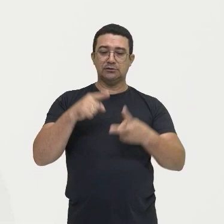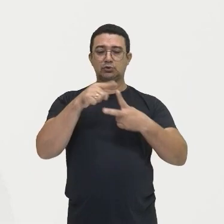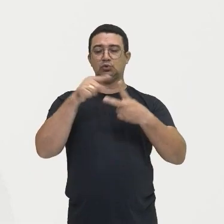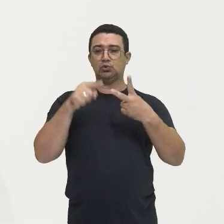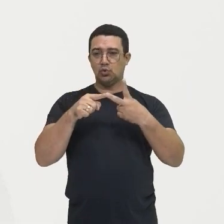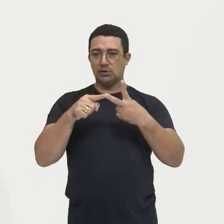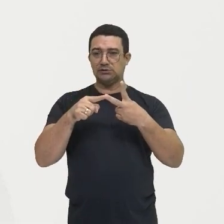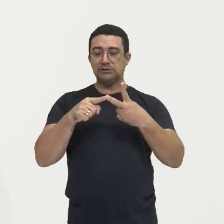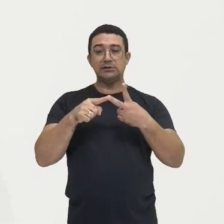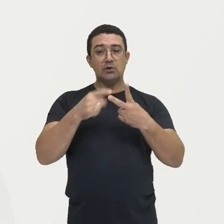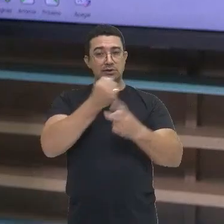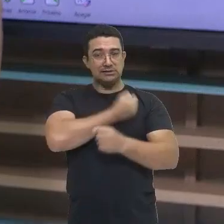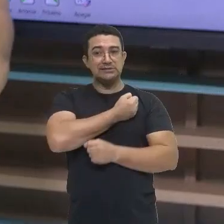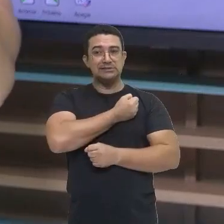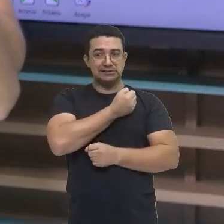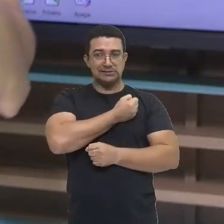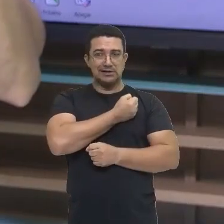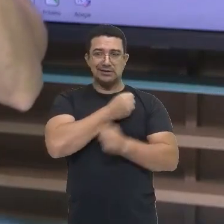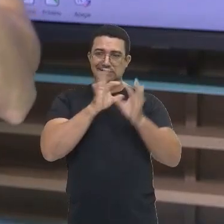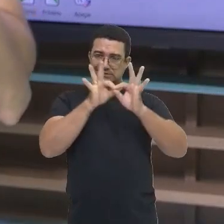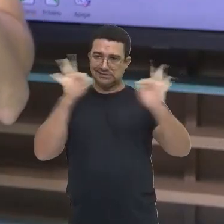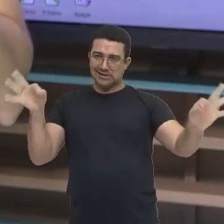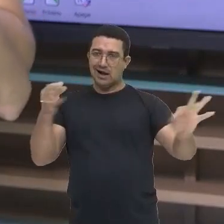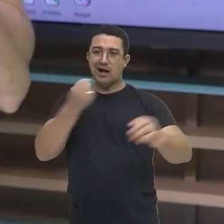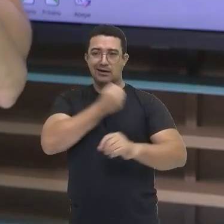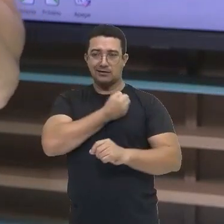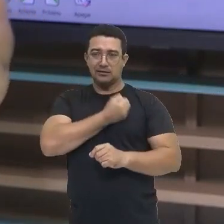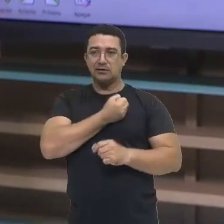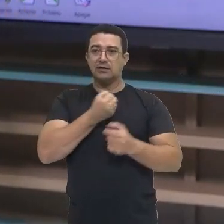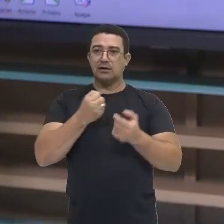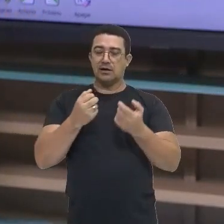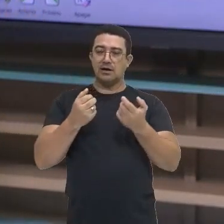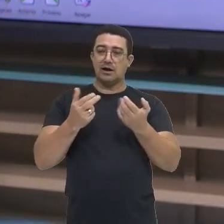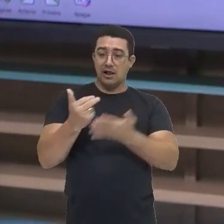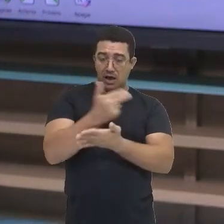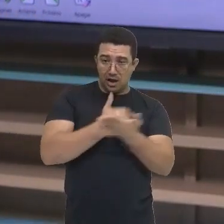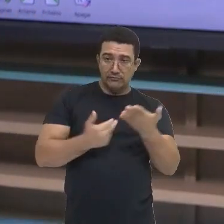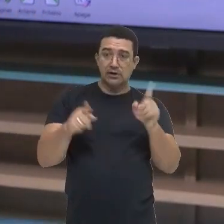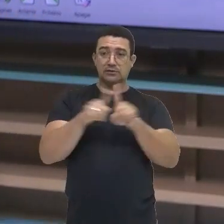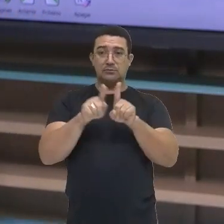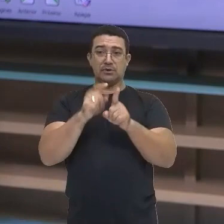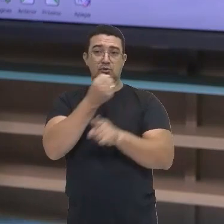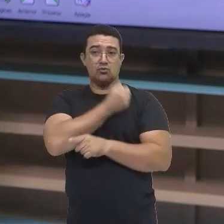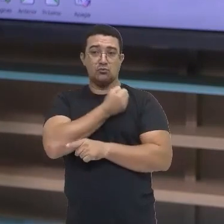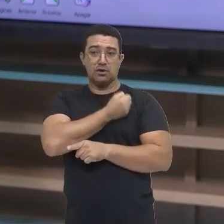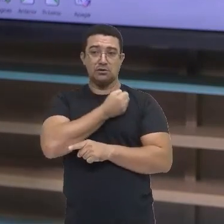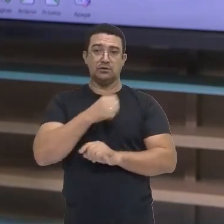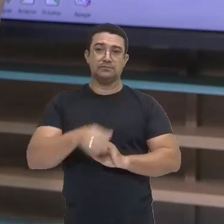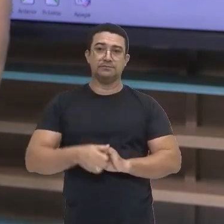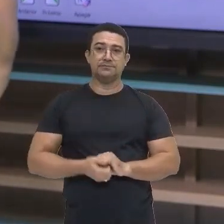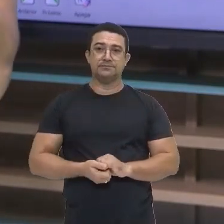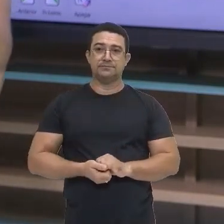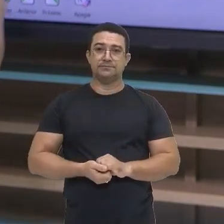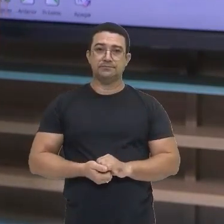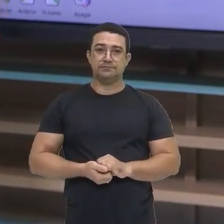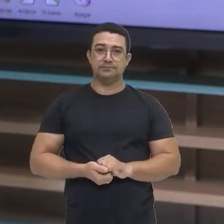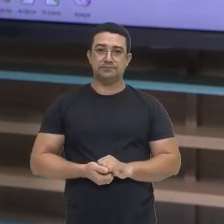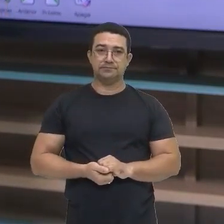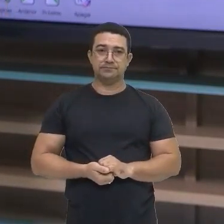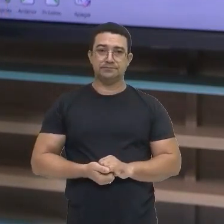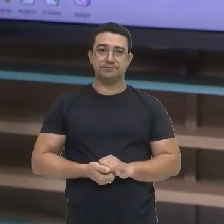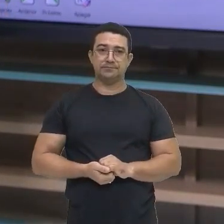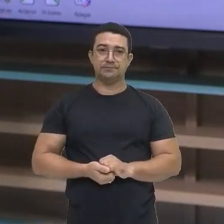a escala gráfica e a escala numérica, tá certo? Vamos lá compreender um